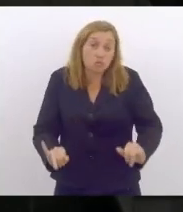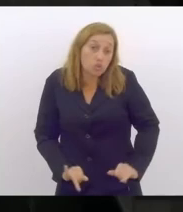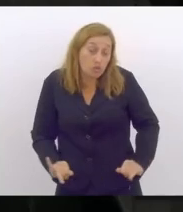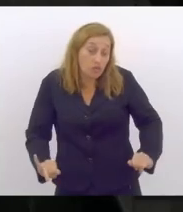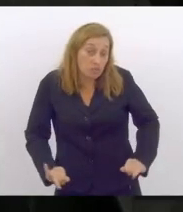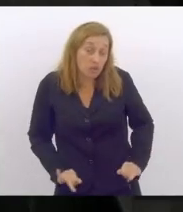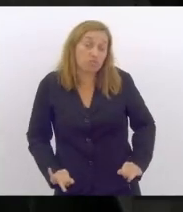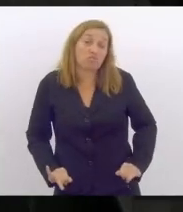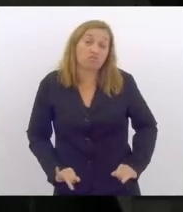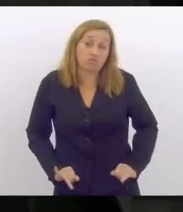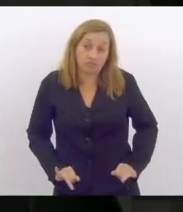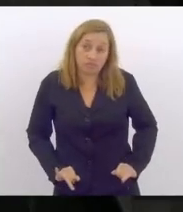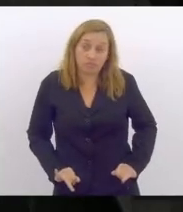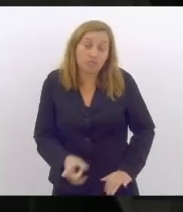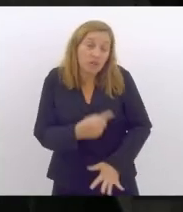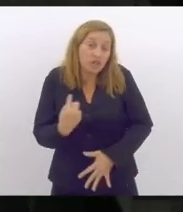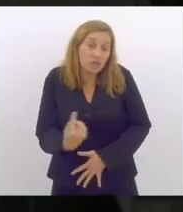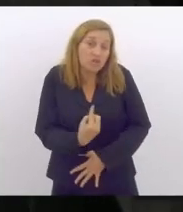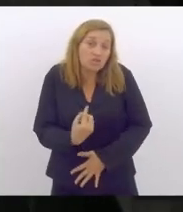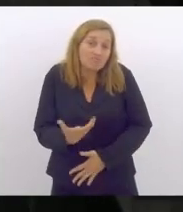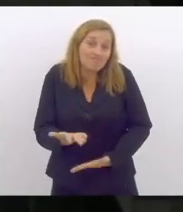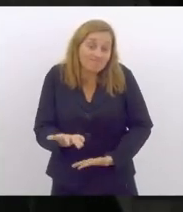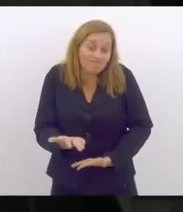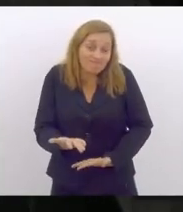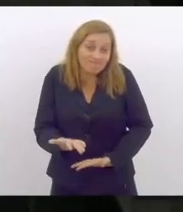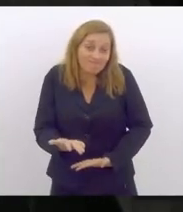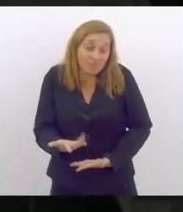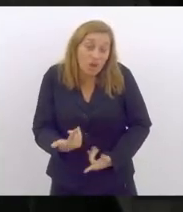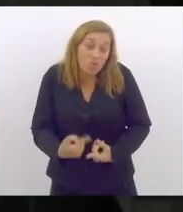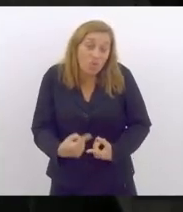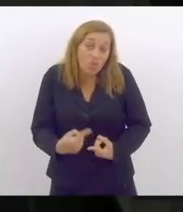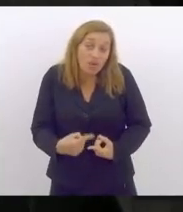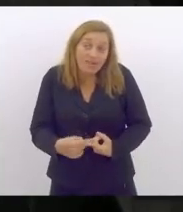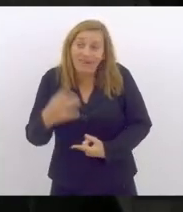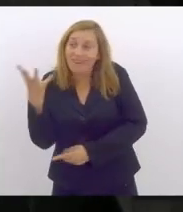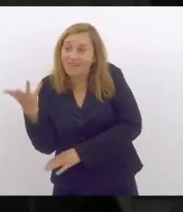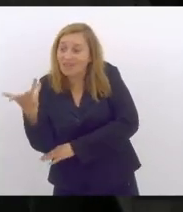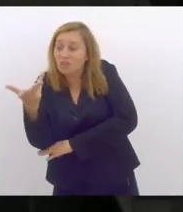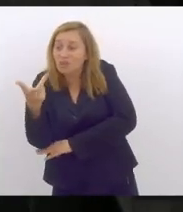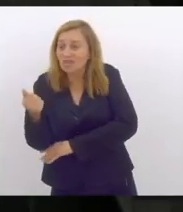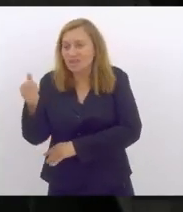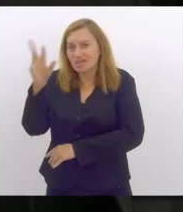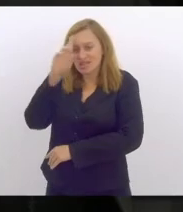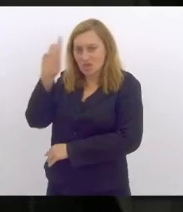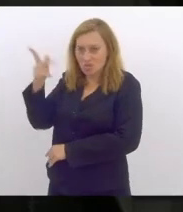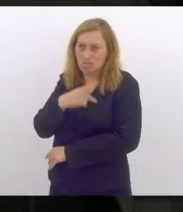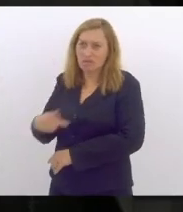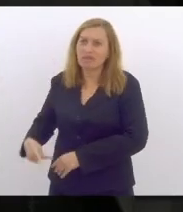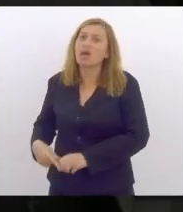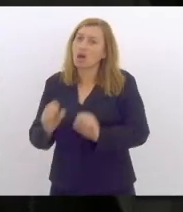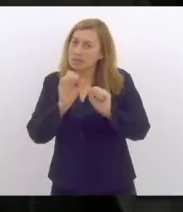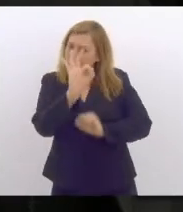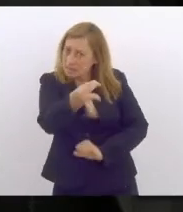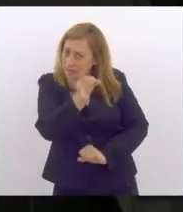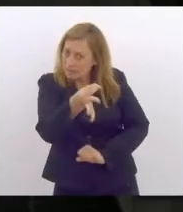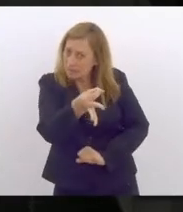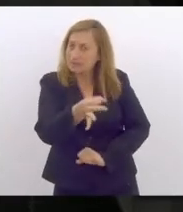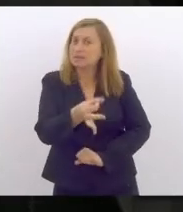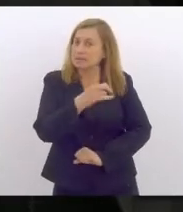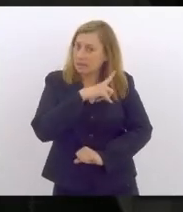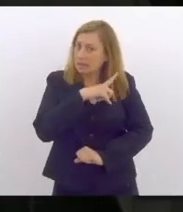sofrimento para nós todos. Porque a natureza, senhora presidente, pode ter certeza